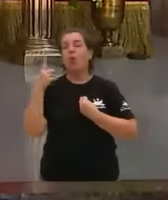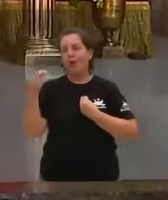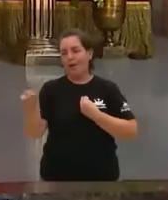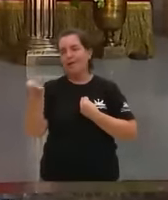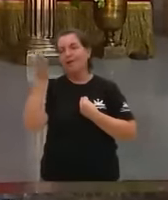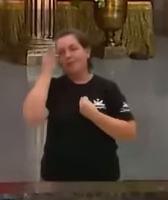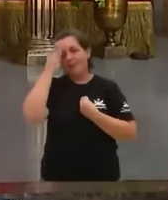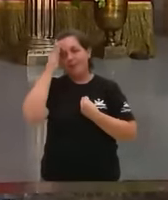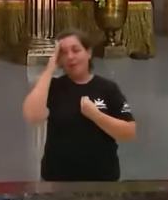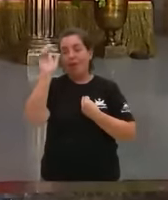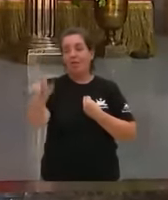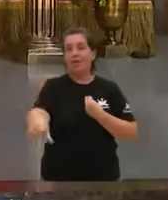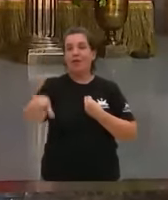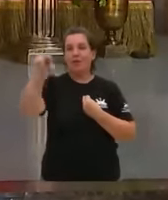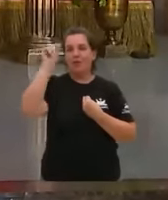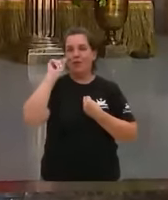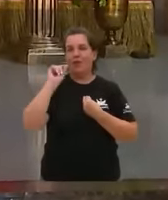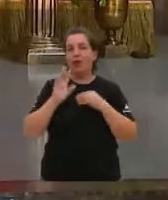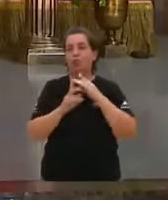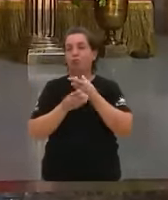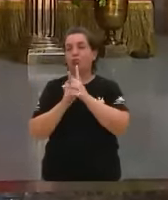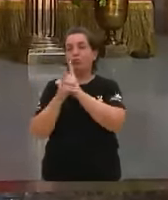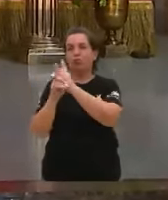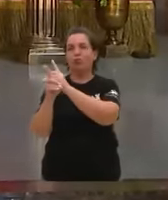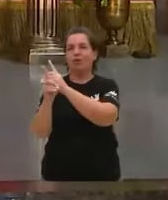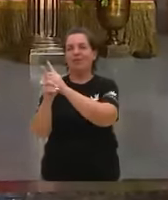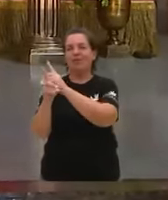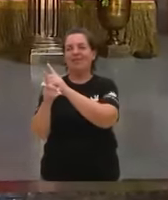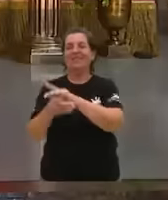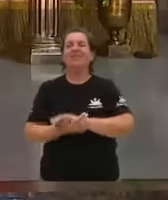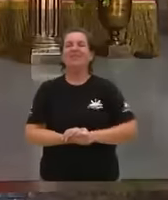de escolher o seu discípulo.